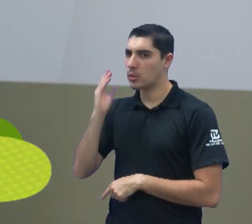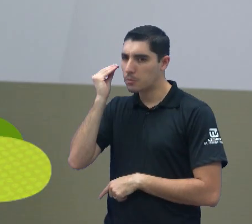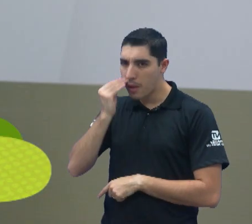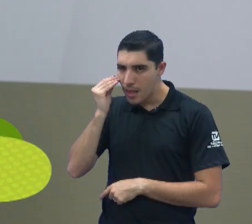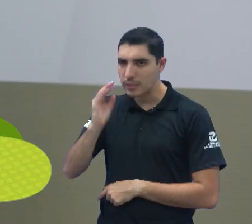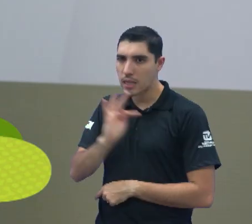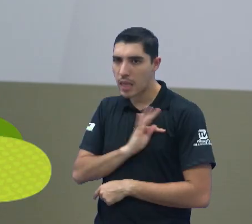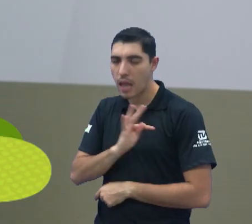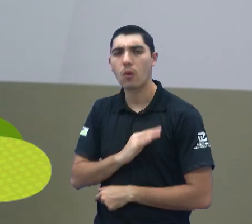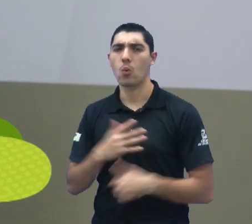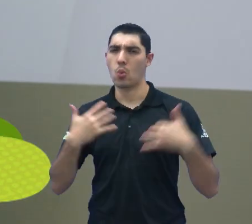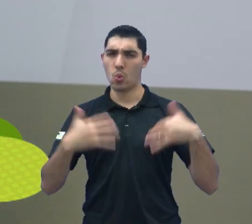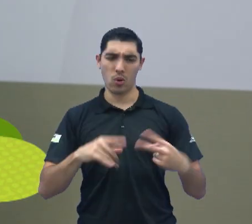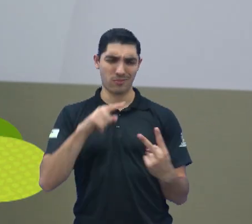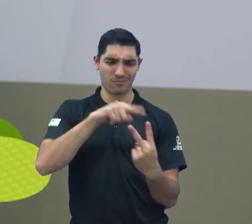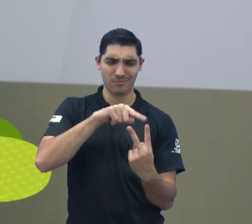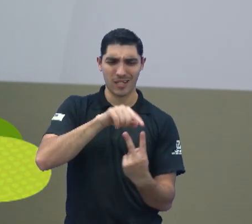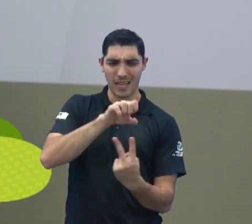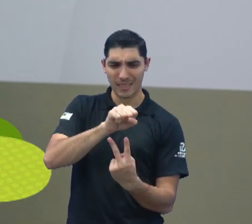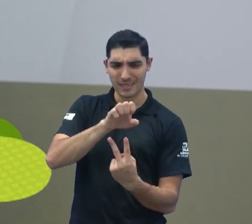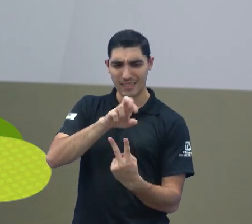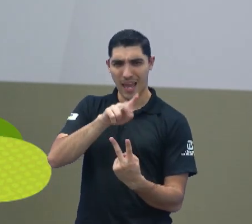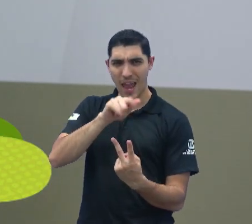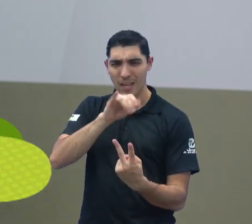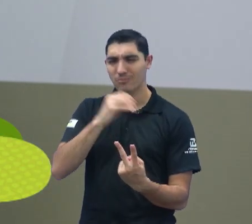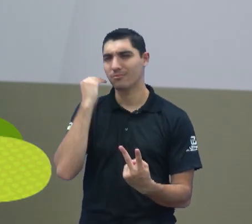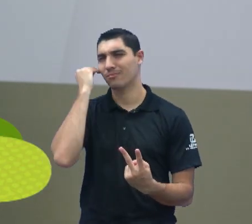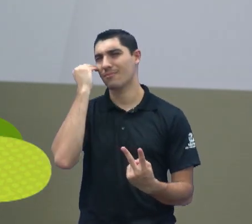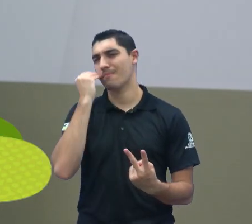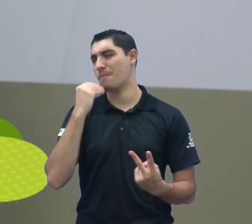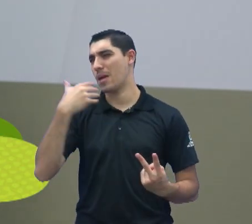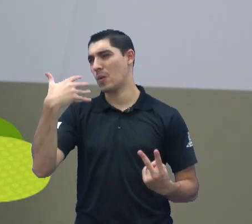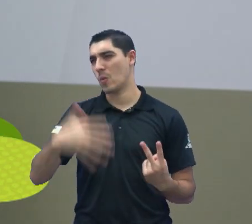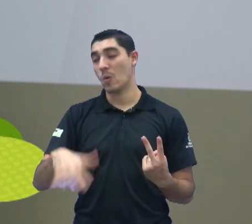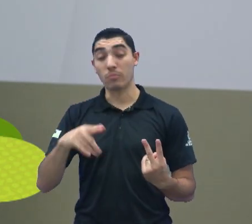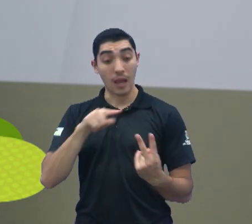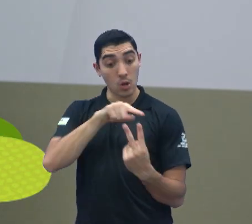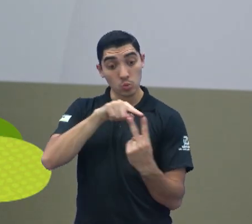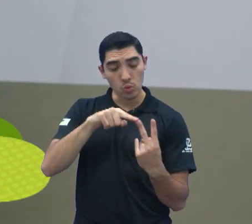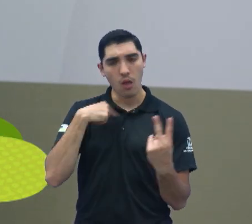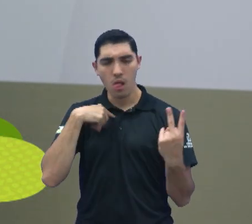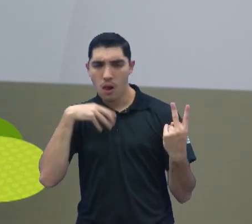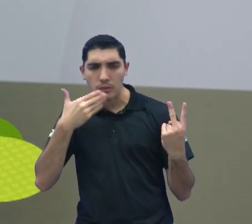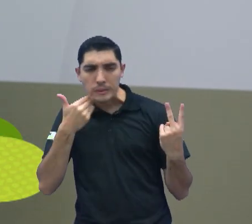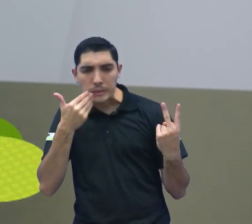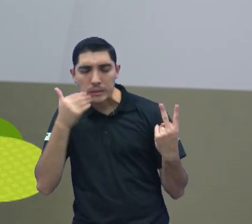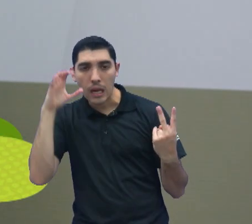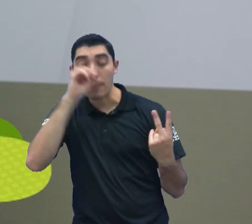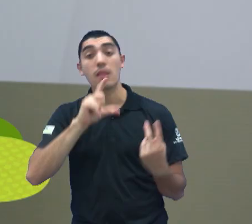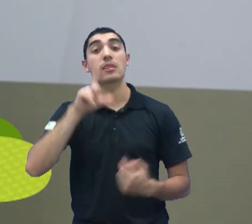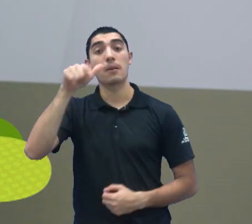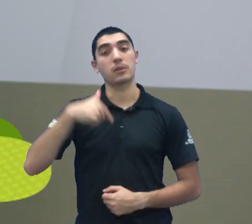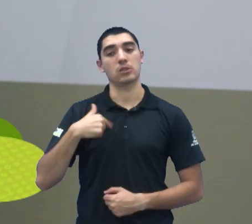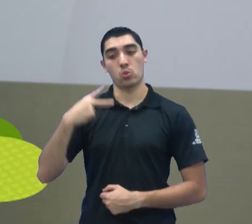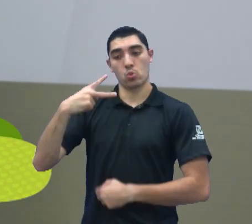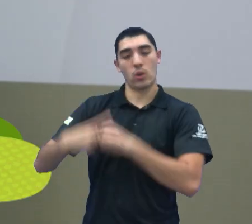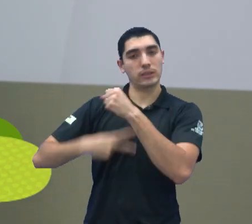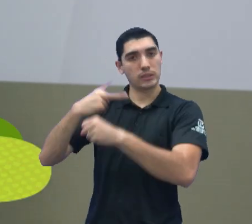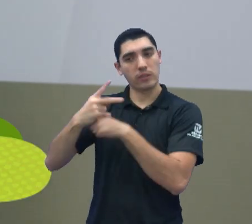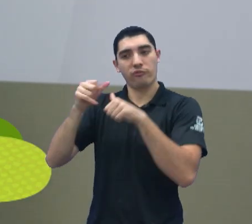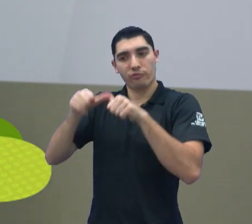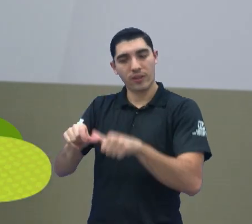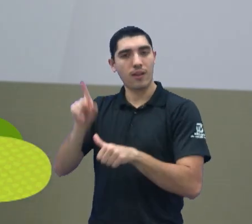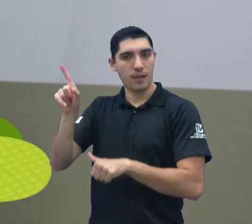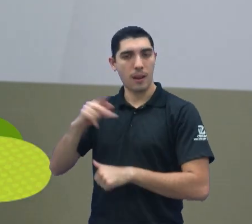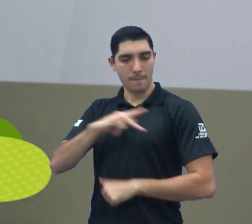uma enciclopédia, né, do vôlei. Então eu aprendi muito com eles. E aí 2 anos depois, fiquei 2 anos no Pinheiros, no feminino. E aí